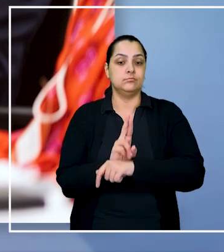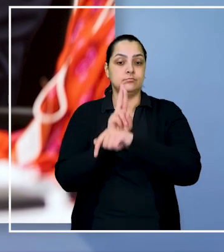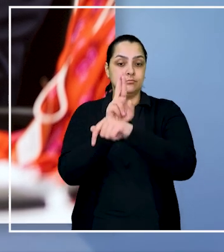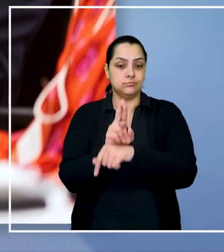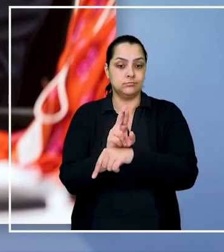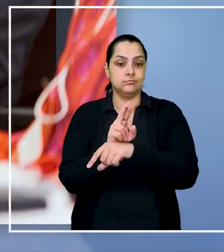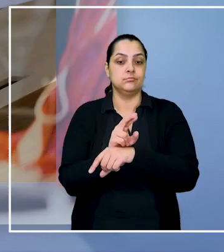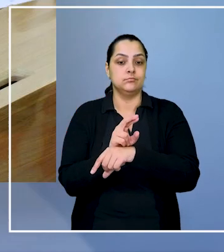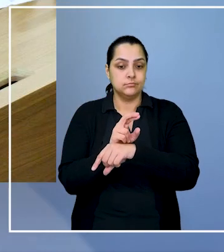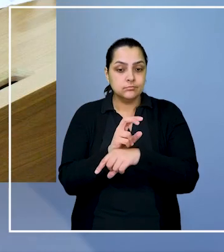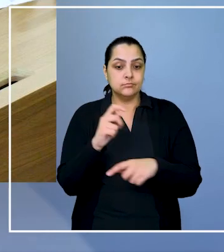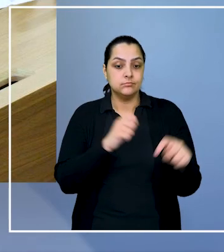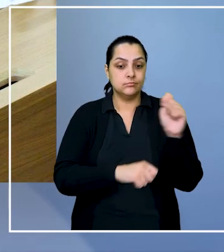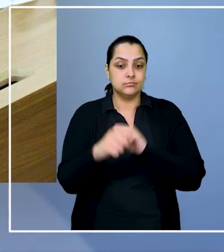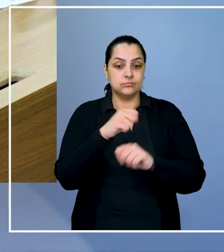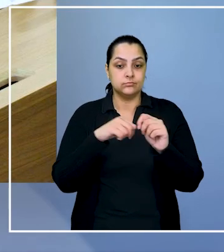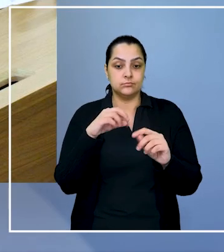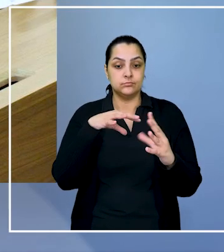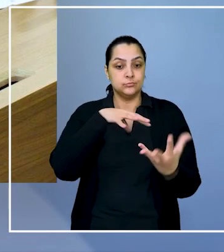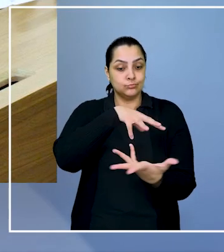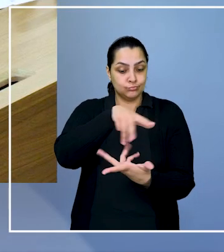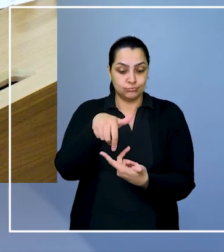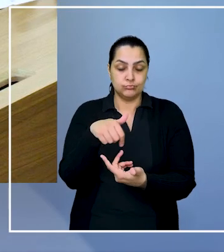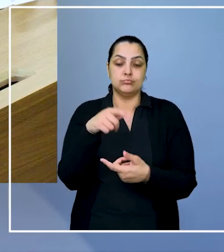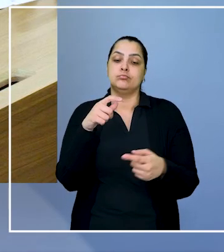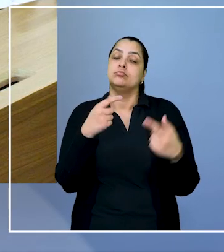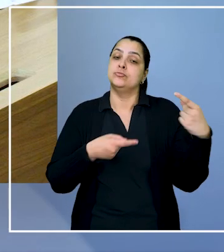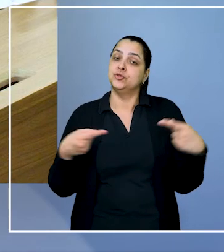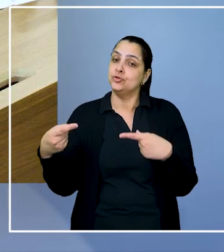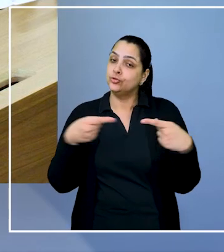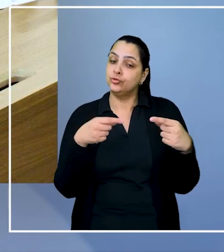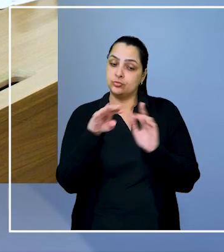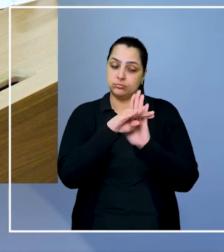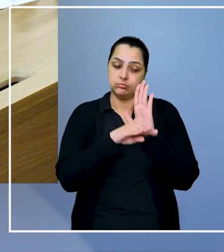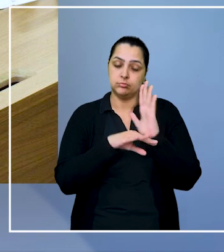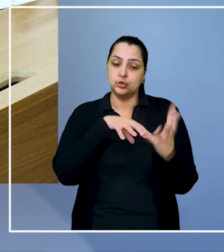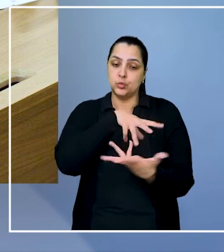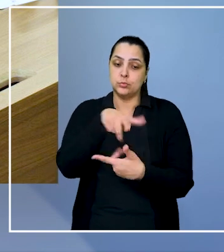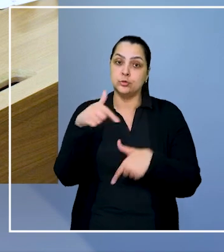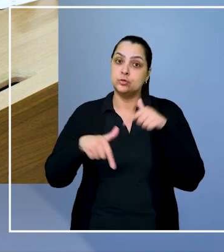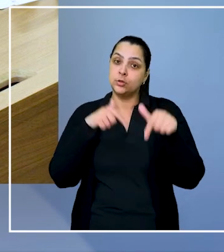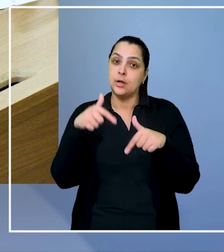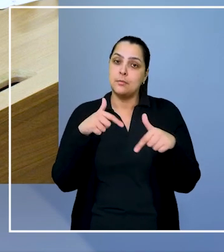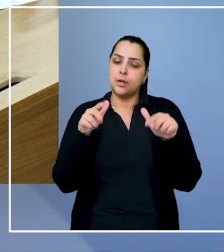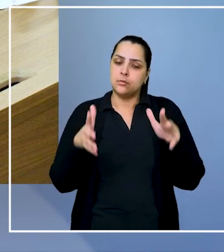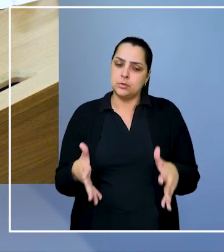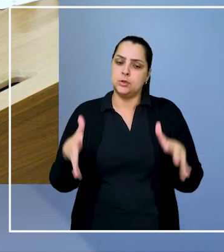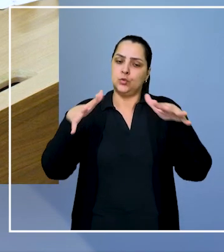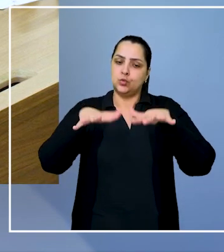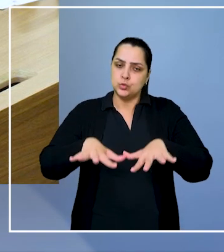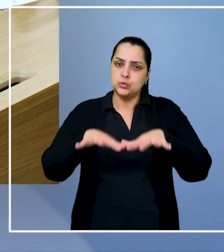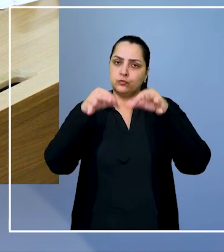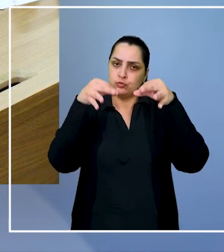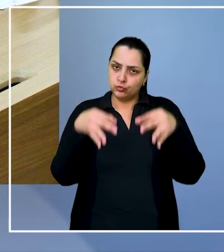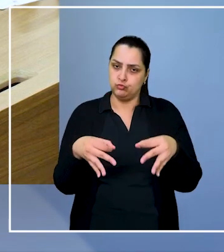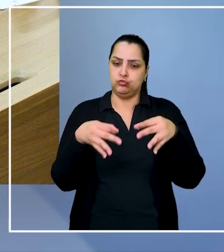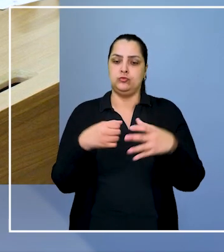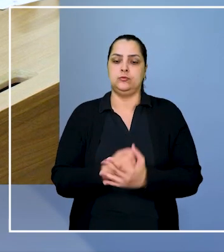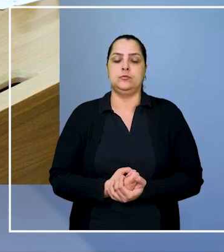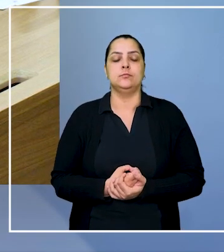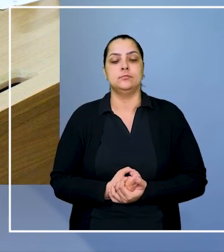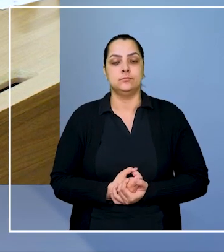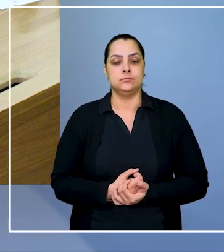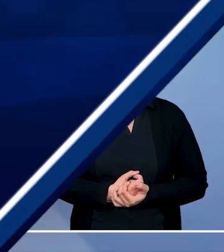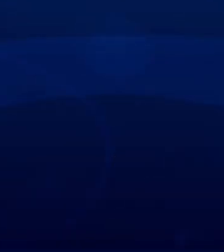Ceará, representantes das maiores economias do planeta, que discutiram diretrizes para um mundo do trabalho mais inclusivo e